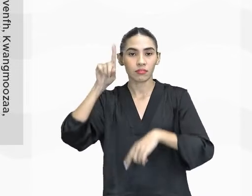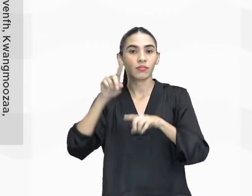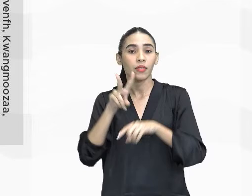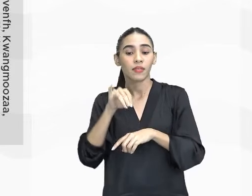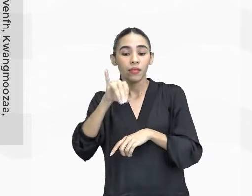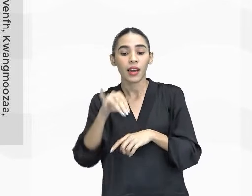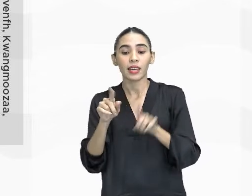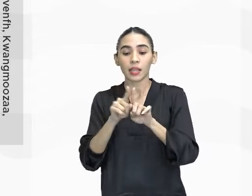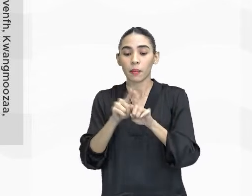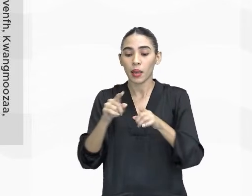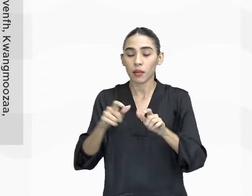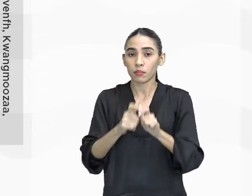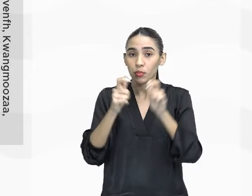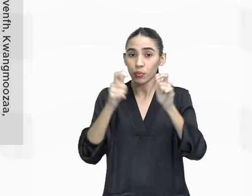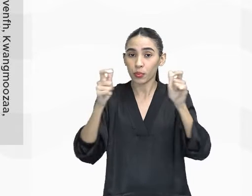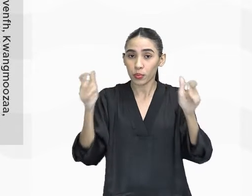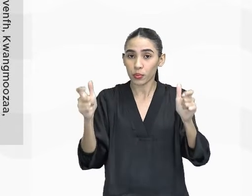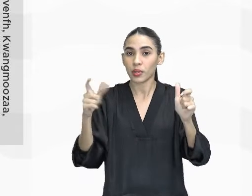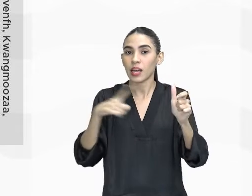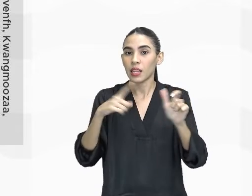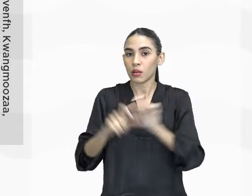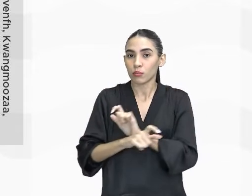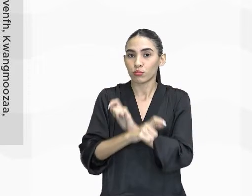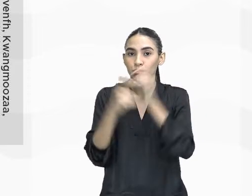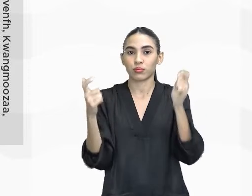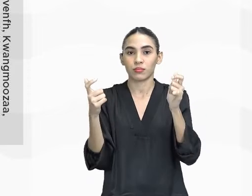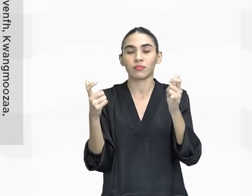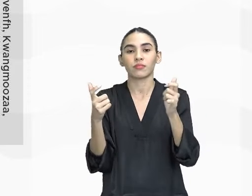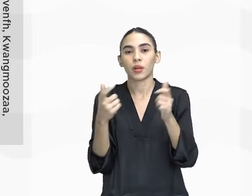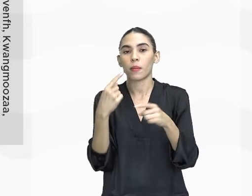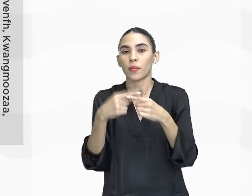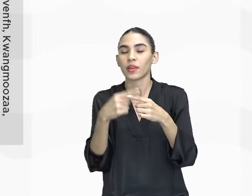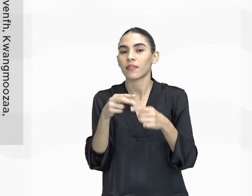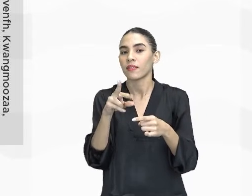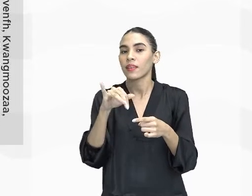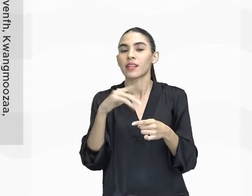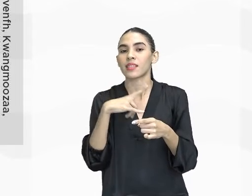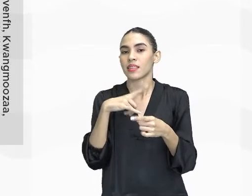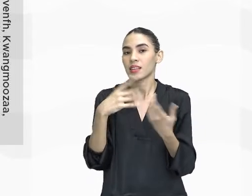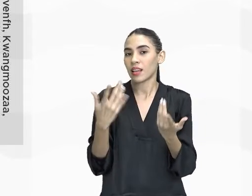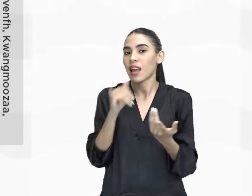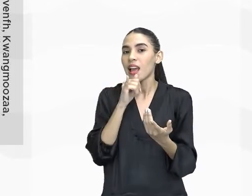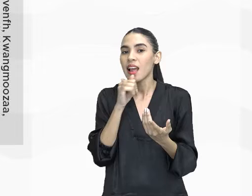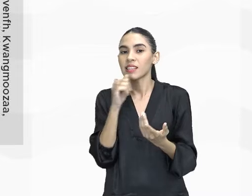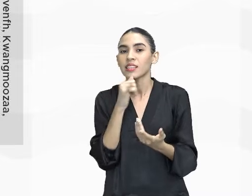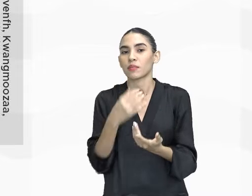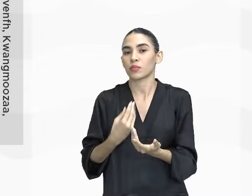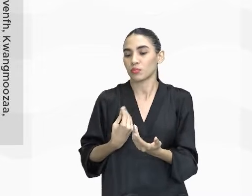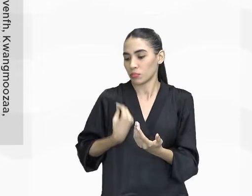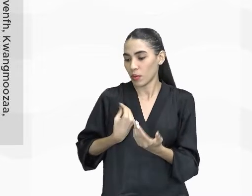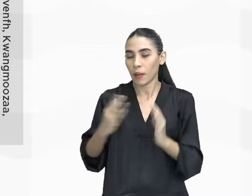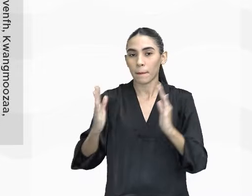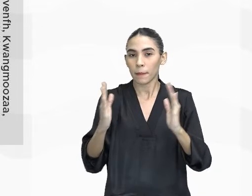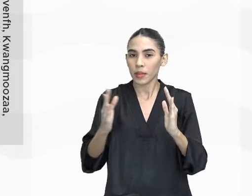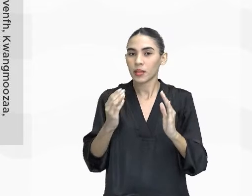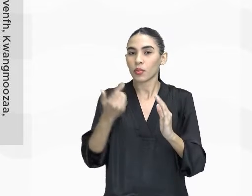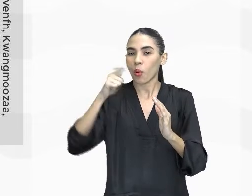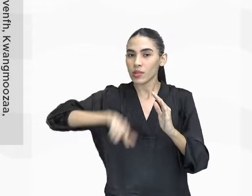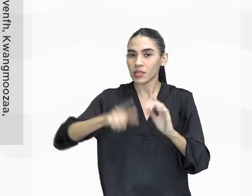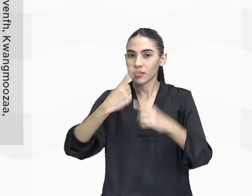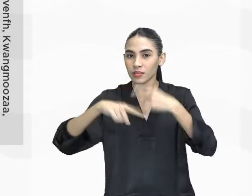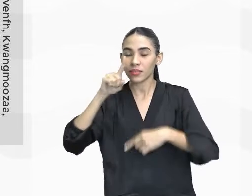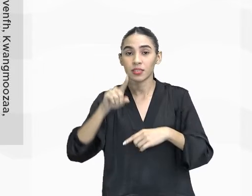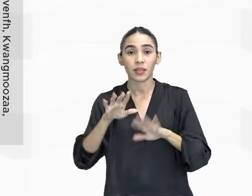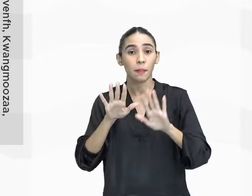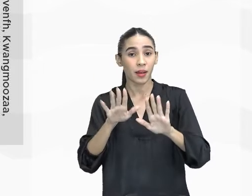se reproduzir mais, a gente vai ter um grande boom aí desses insetos, né, porque vão ter ali condições favoráveis para que eles possam se reproduzir. E